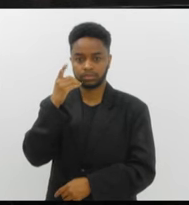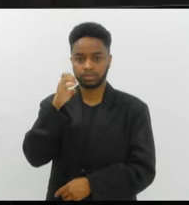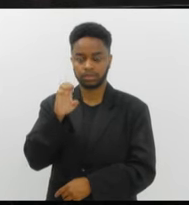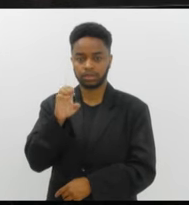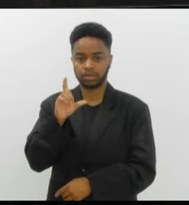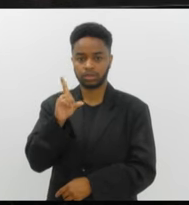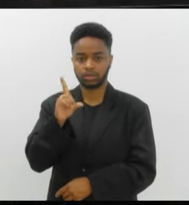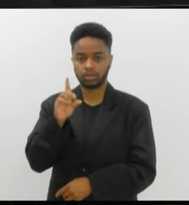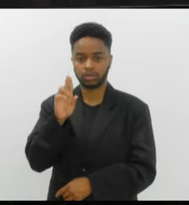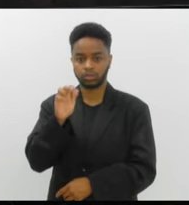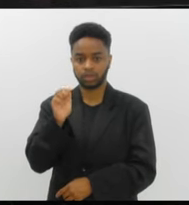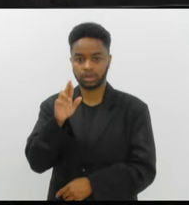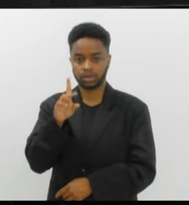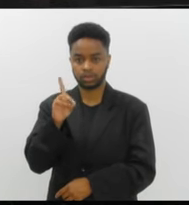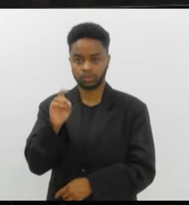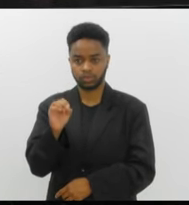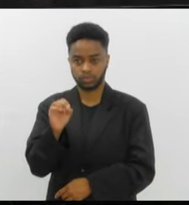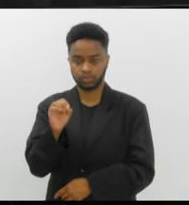Eduardo,